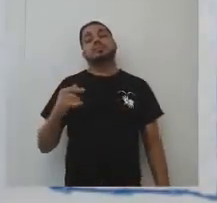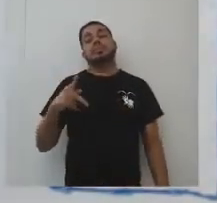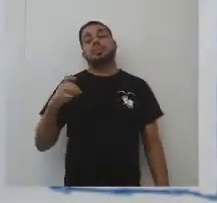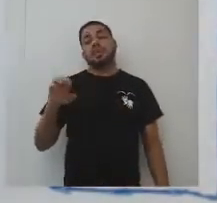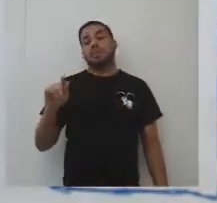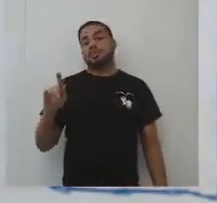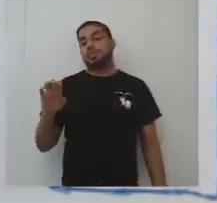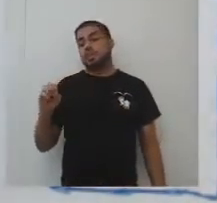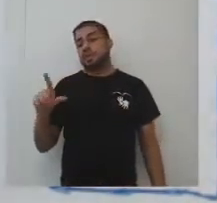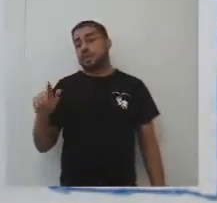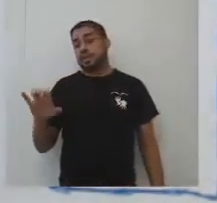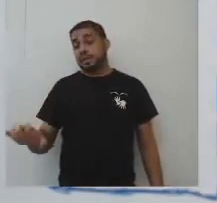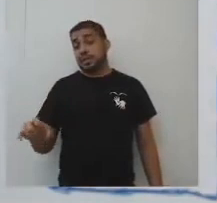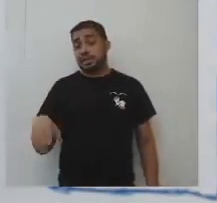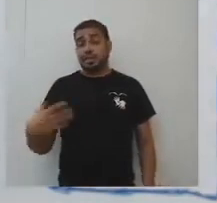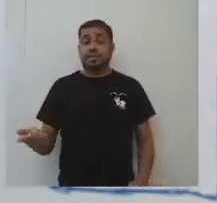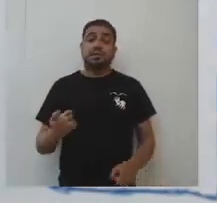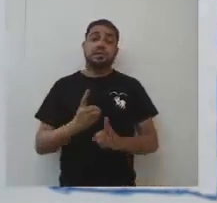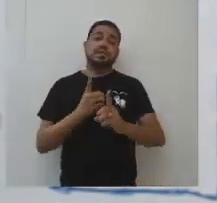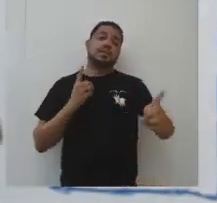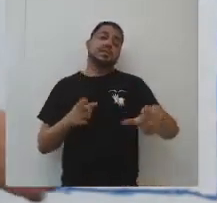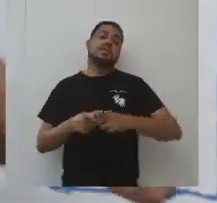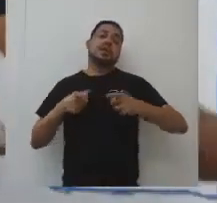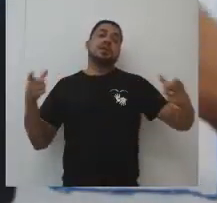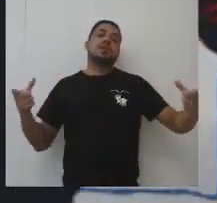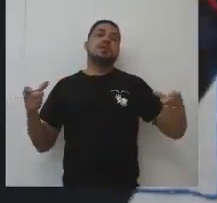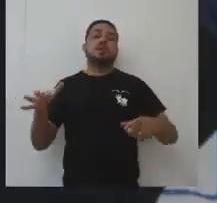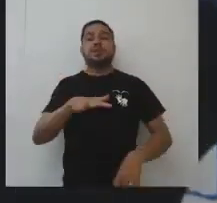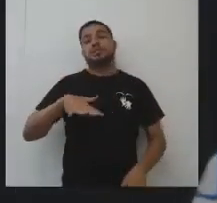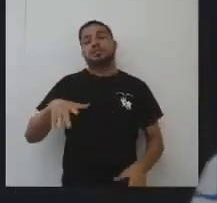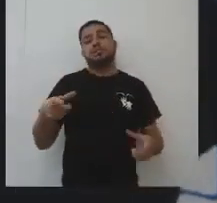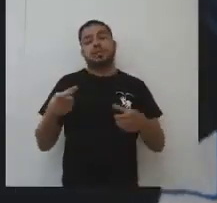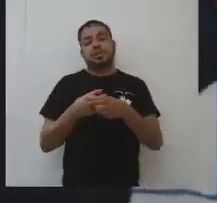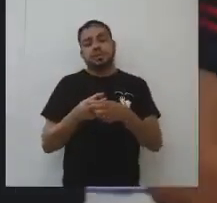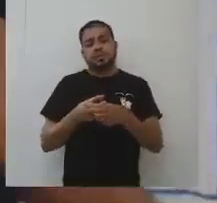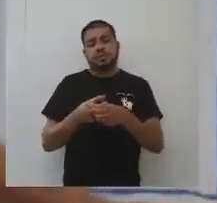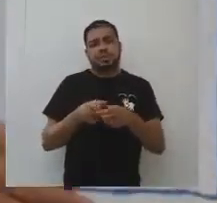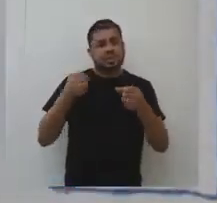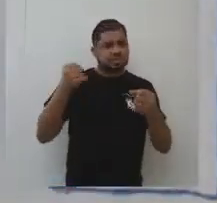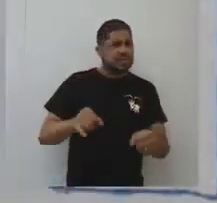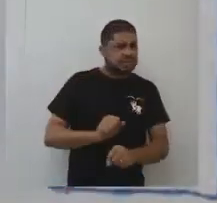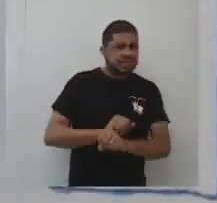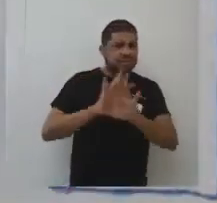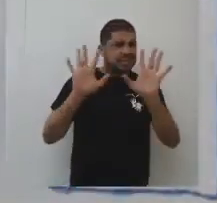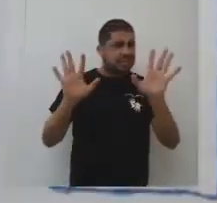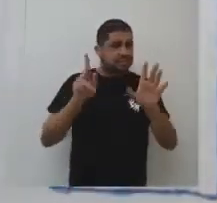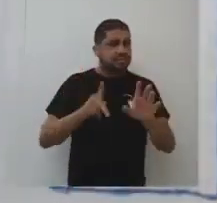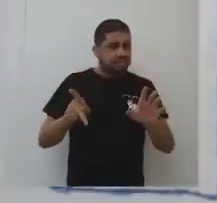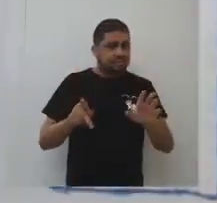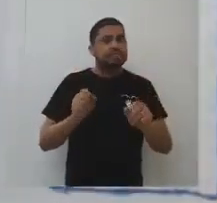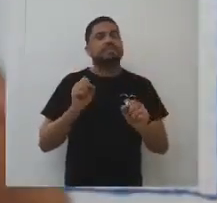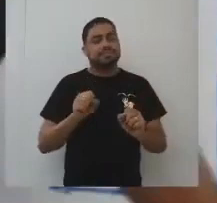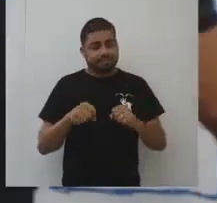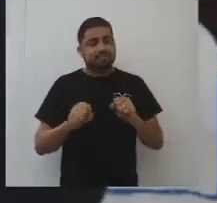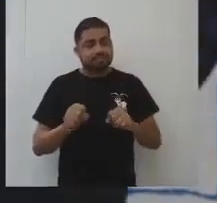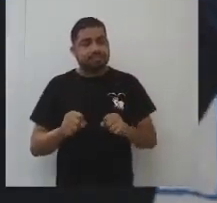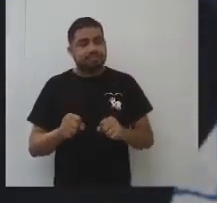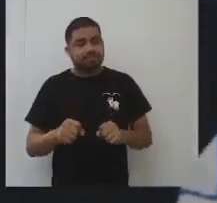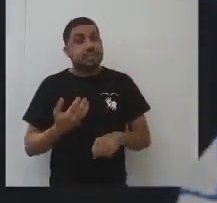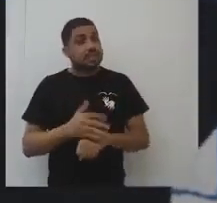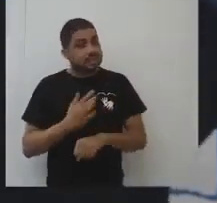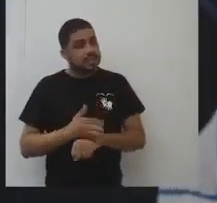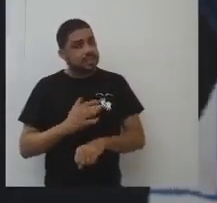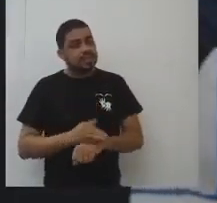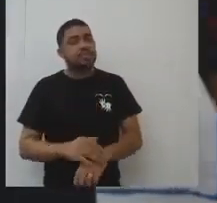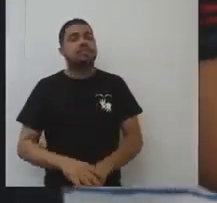Resumidamente, isso quer dizer que distância maior, campo menor. Professor, dá para explicar melhor isso? Dá. Vamos